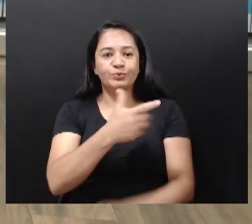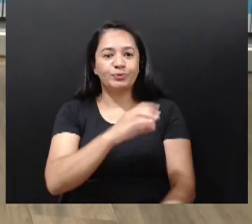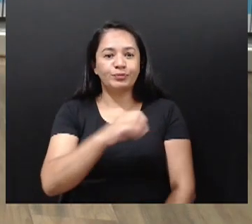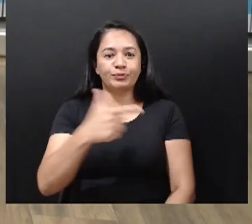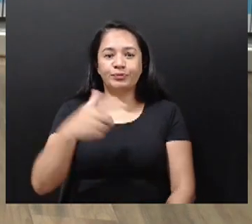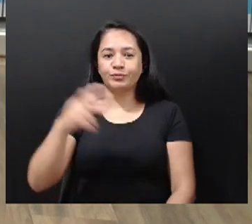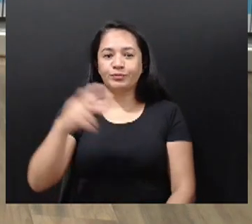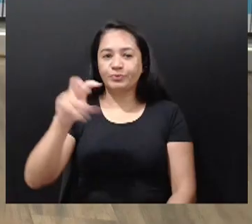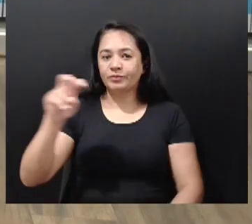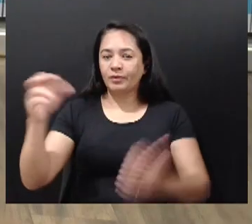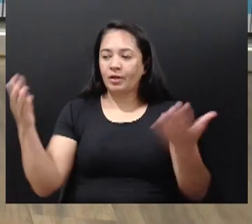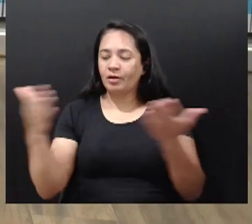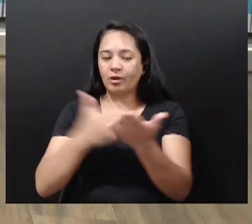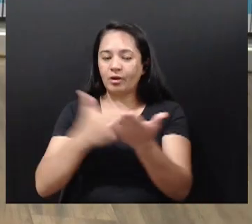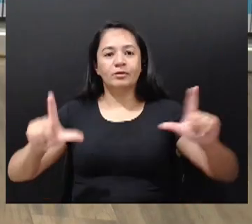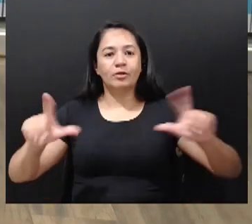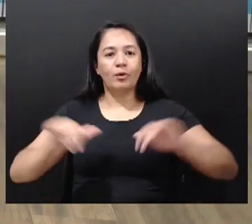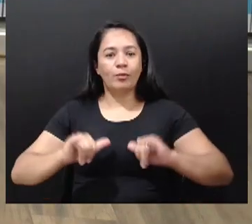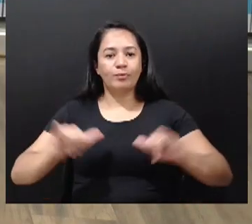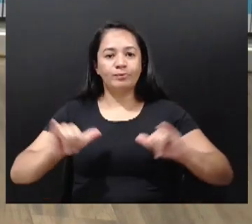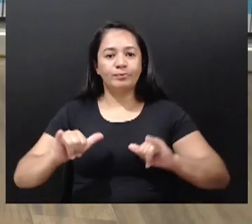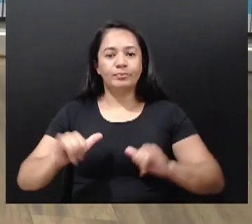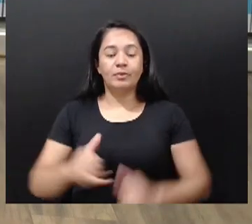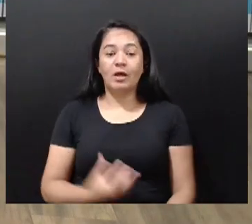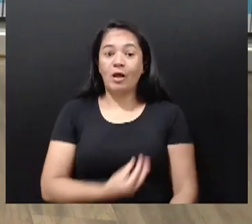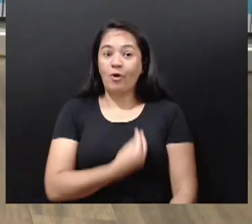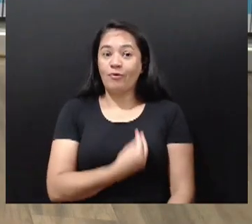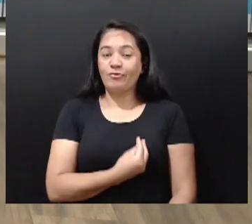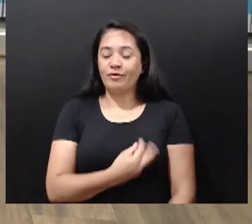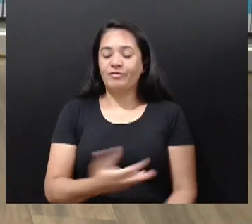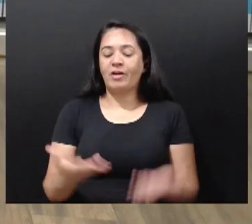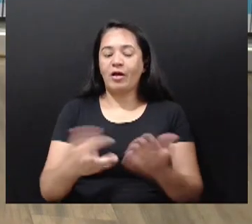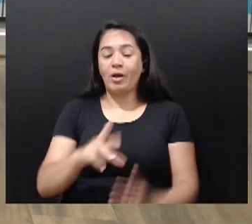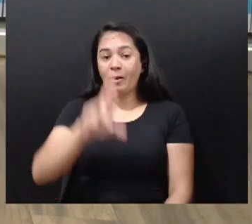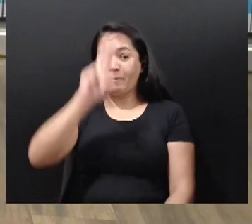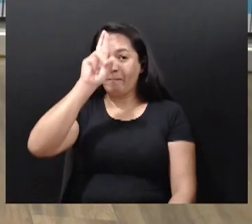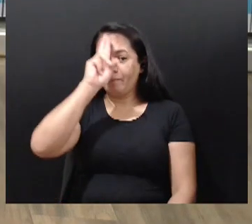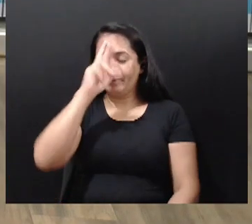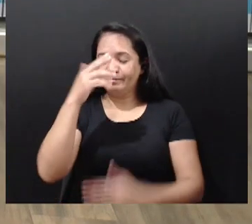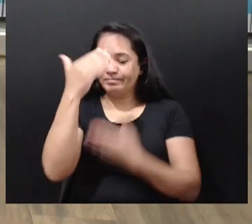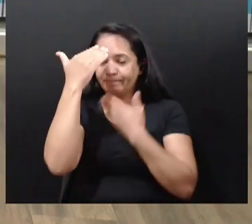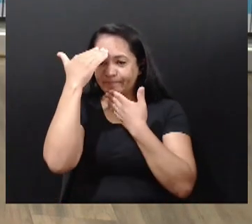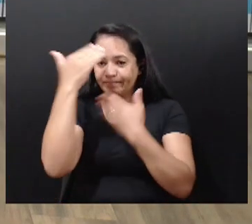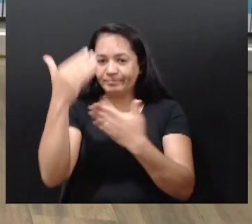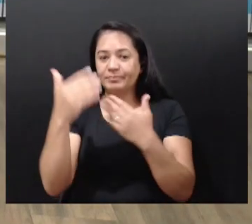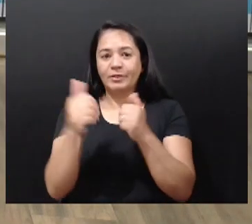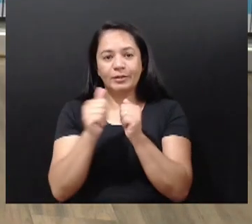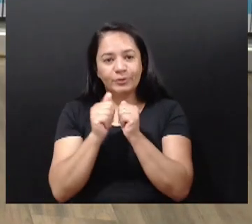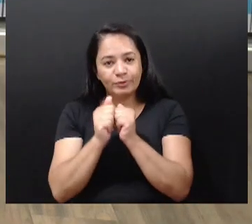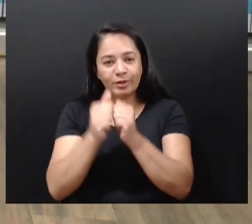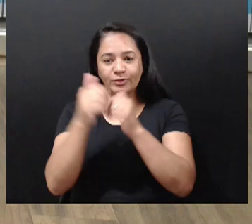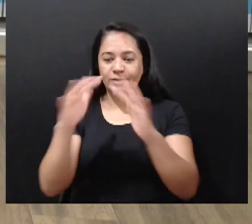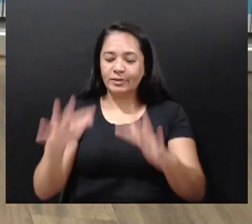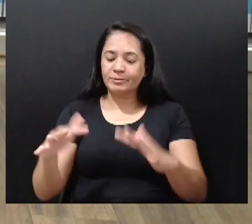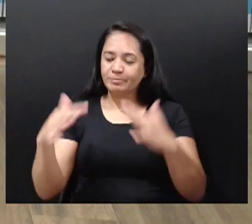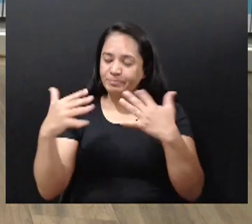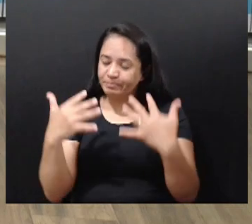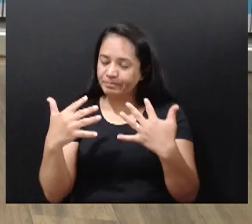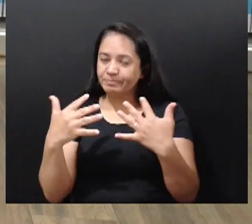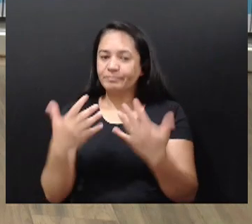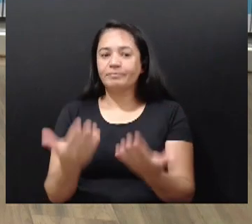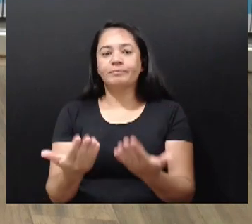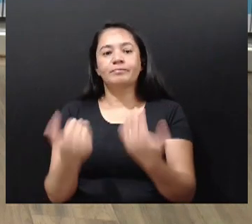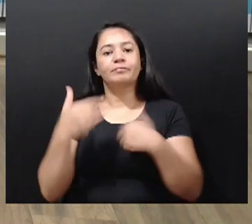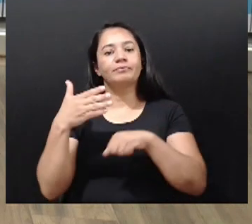Câmara Notícia, ao vivo, meio-dia em ponto. Muito obrigado pela sua companhia, pela sua audiência e participe, mande a